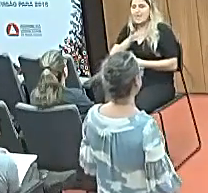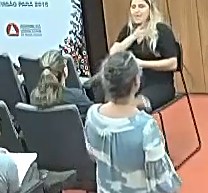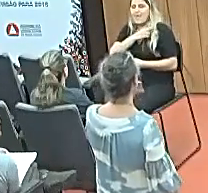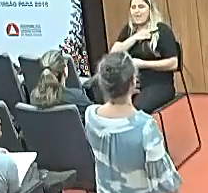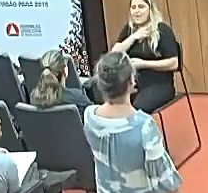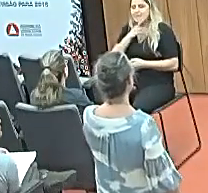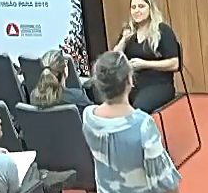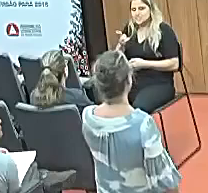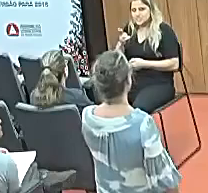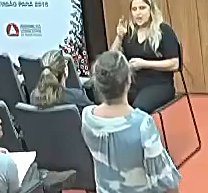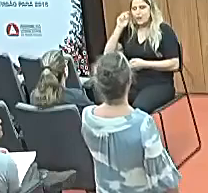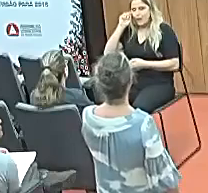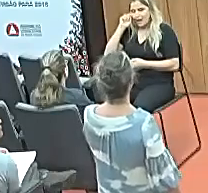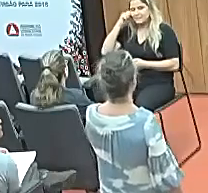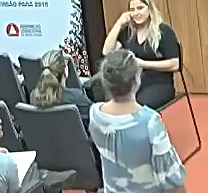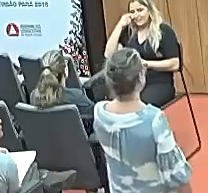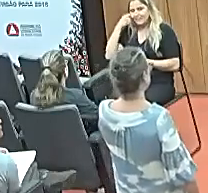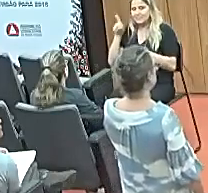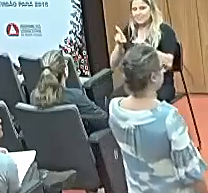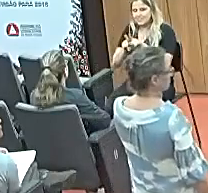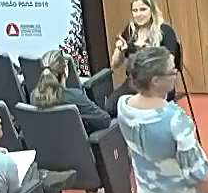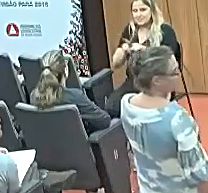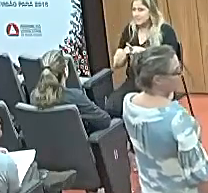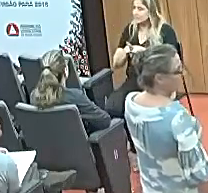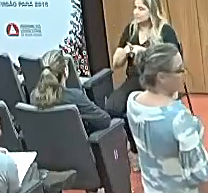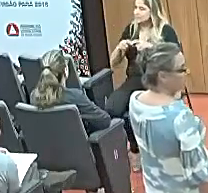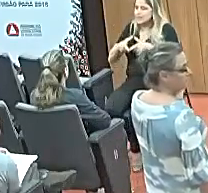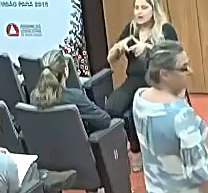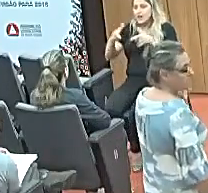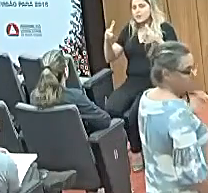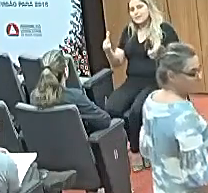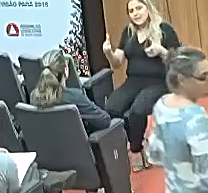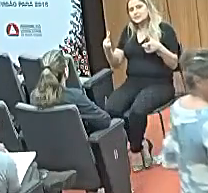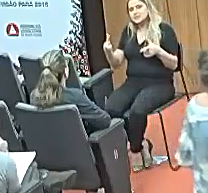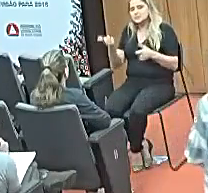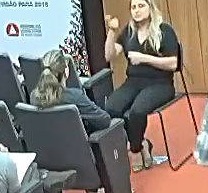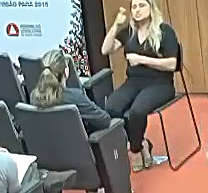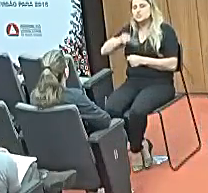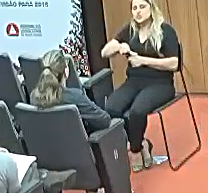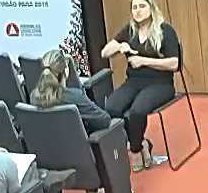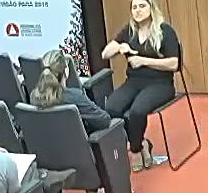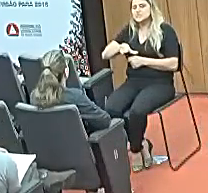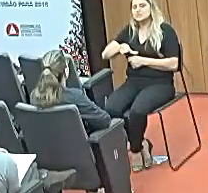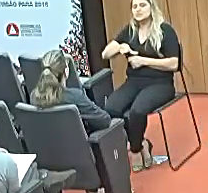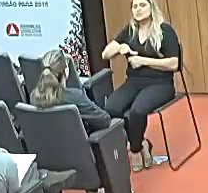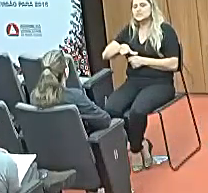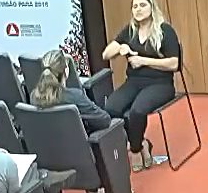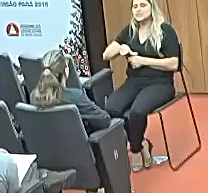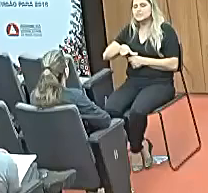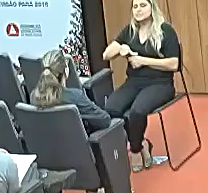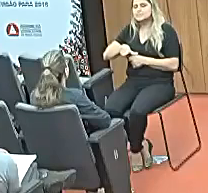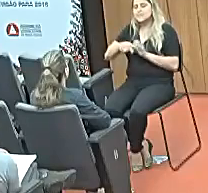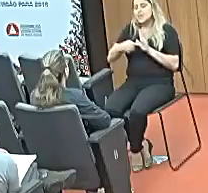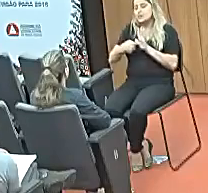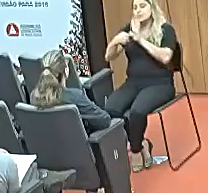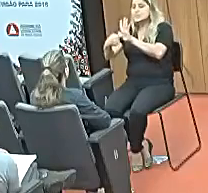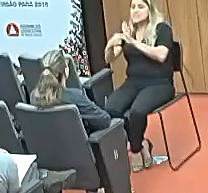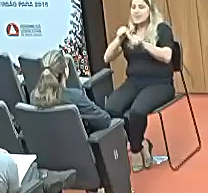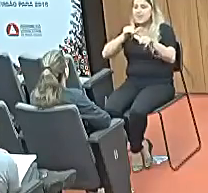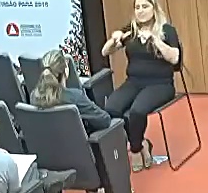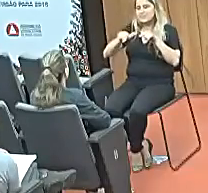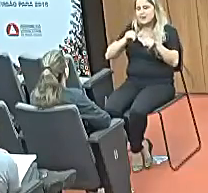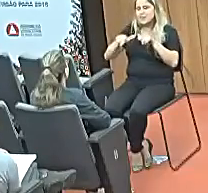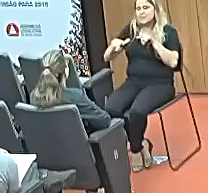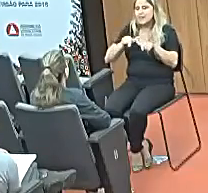africana que a gente pede também a ampliação da meta física para a gente poder concientizar a gente poder trabalhar pra gente poder